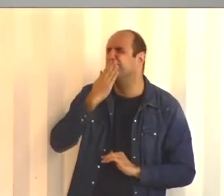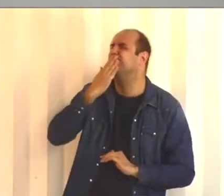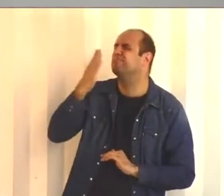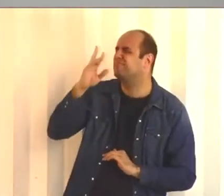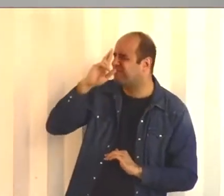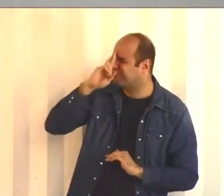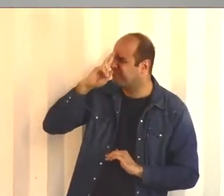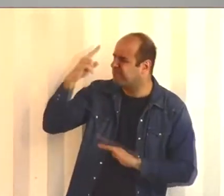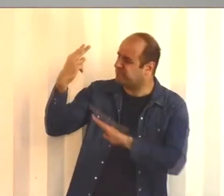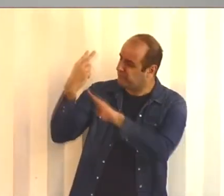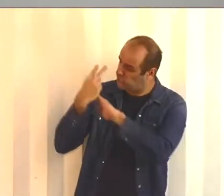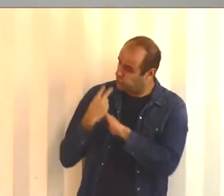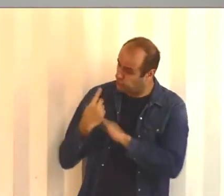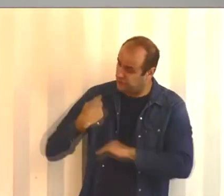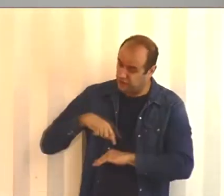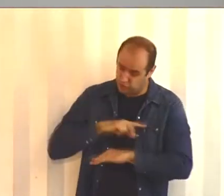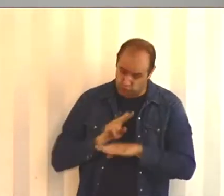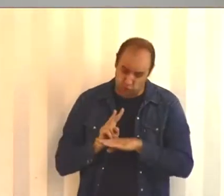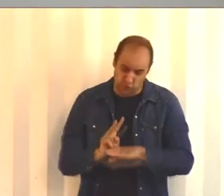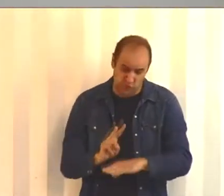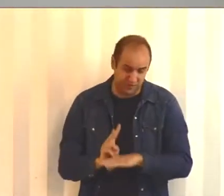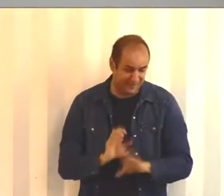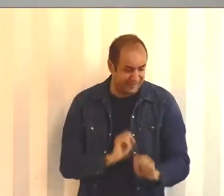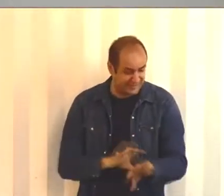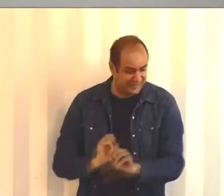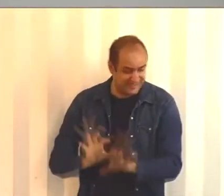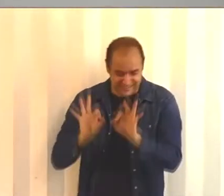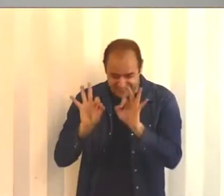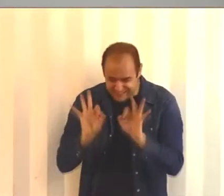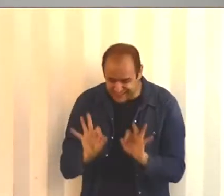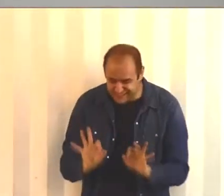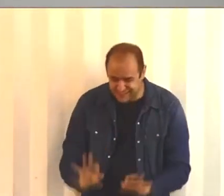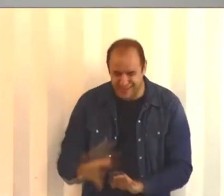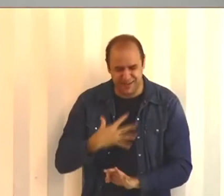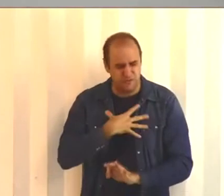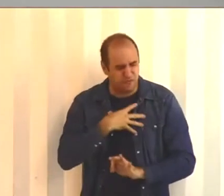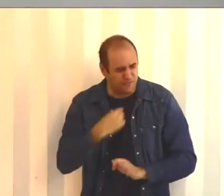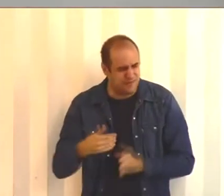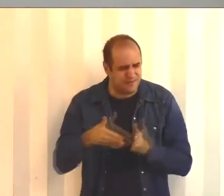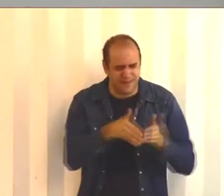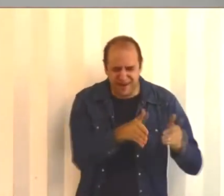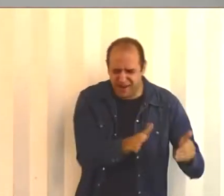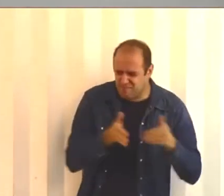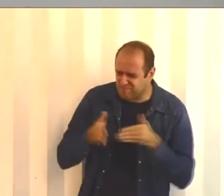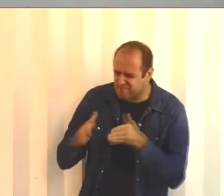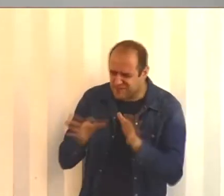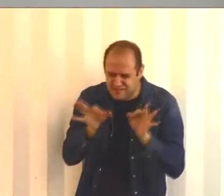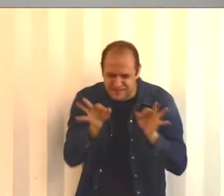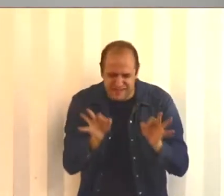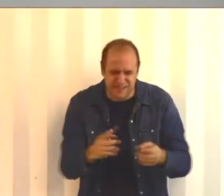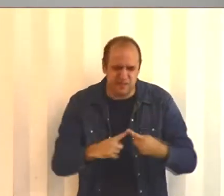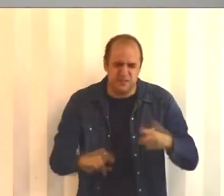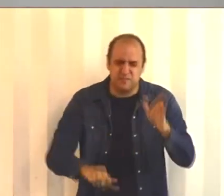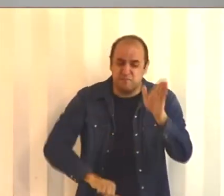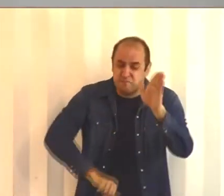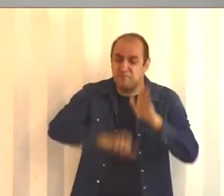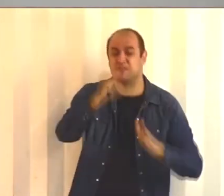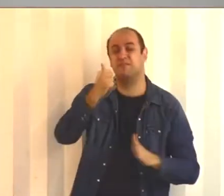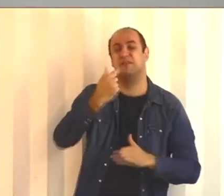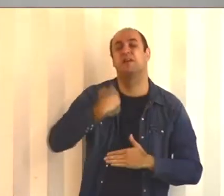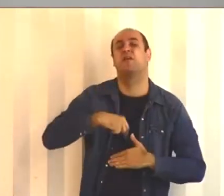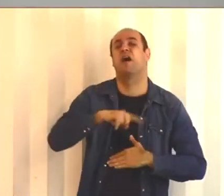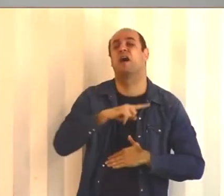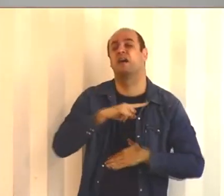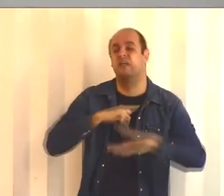a cuidar dos nossos filhos assim, ensinando a cada um deles o caminho, mas em primeiro lugar, nós os pais